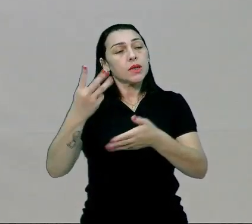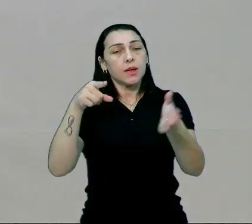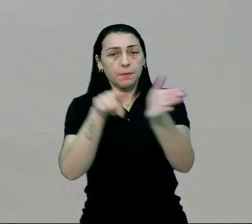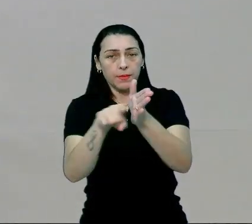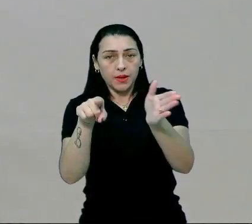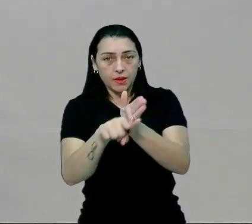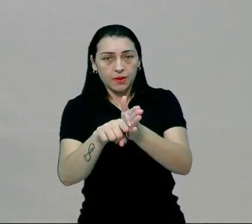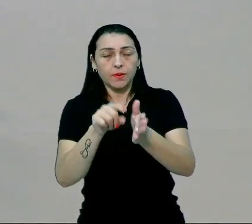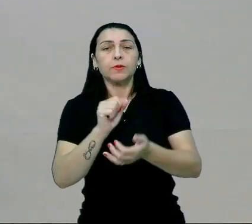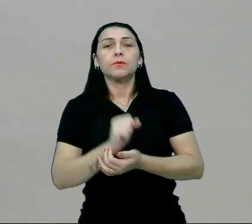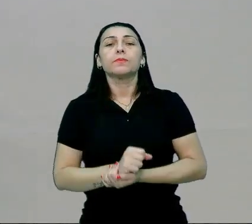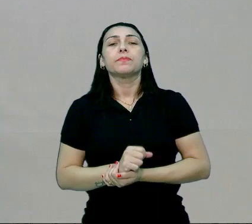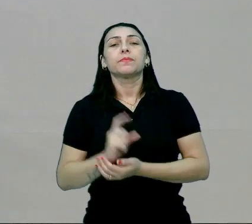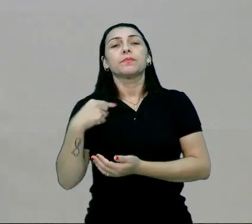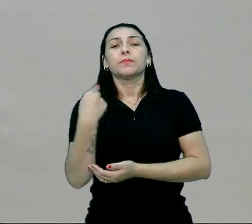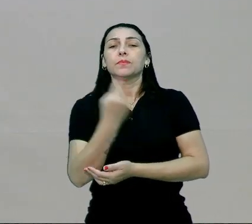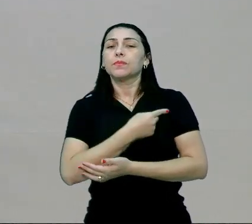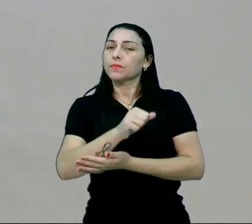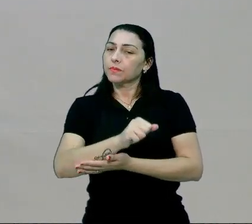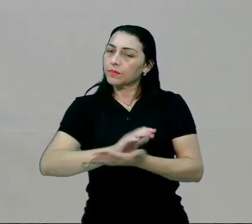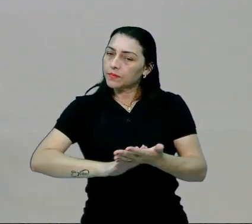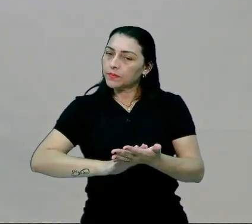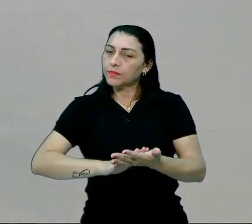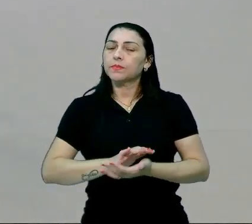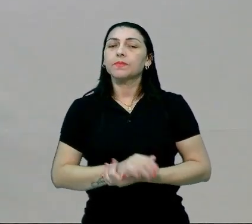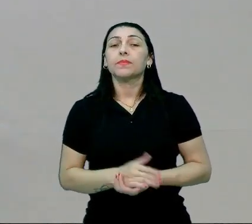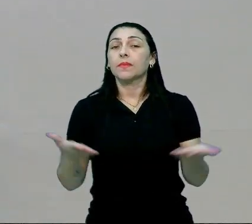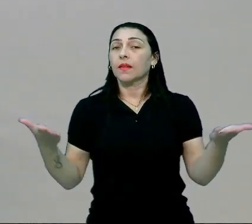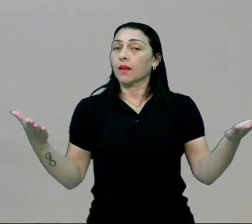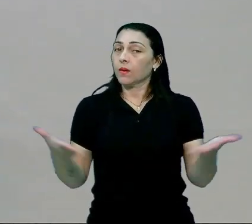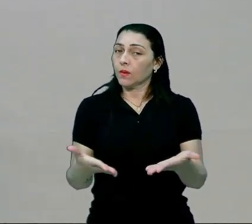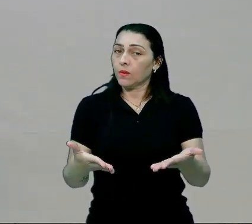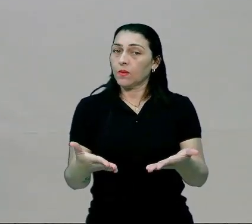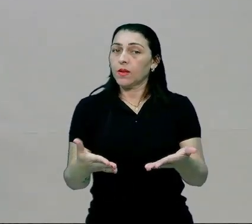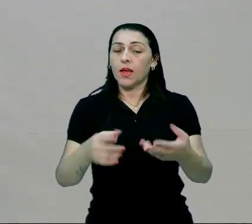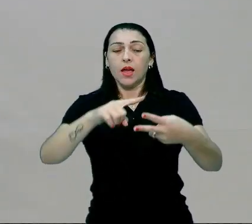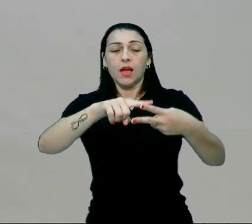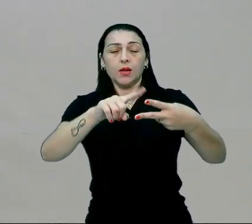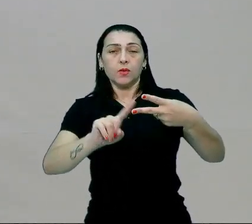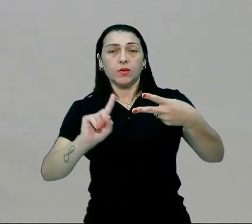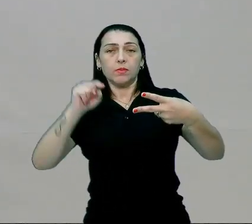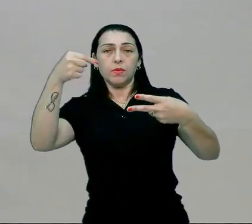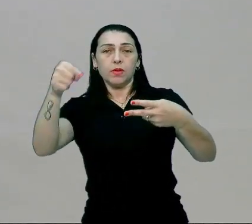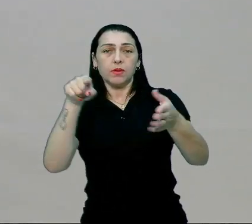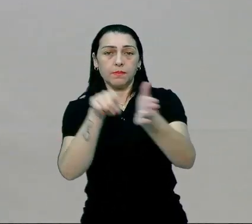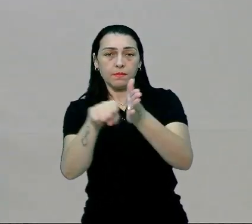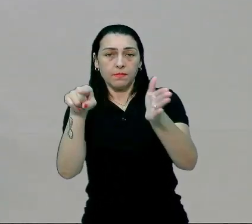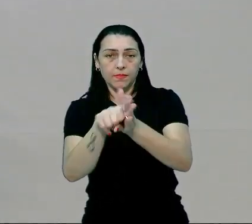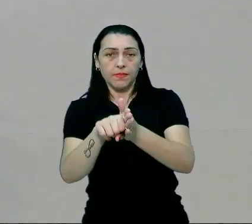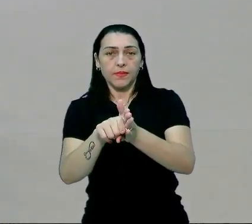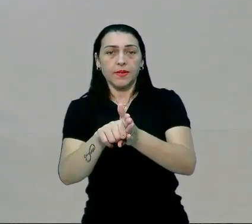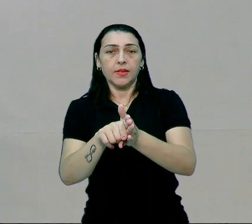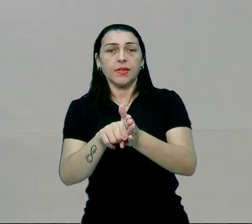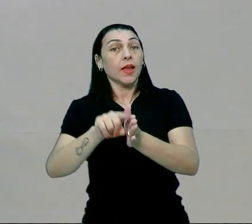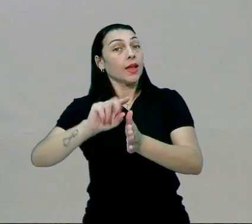terceira questão do nosso exercitando. Agora, as 2 próximas questões, elas não